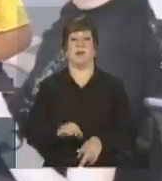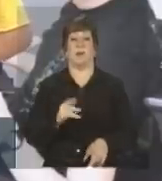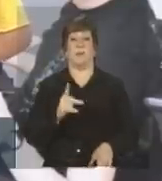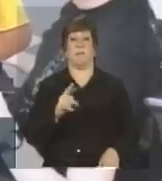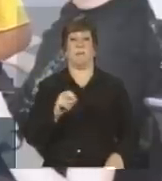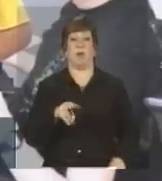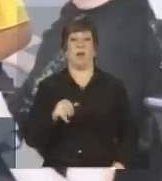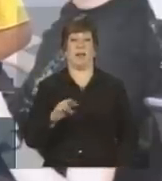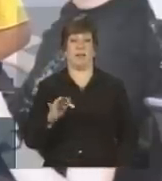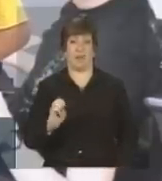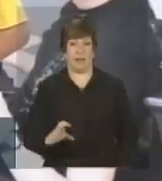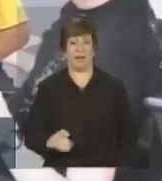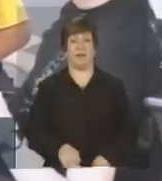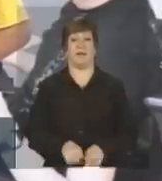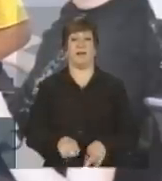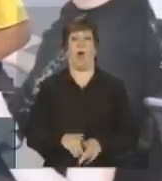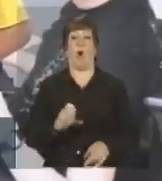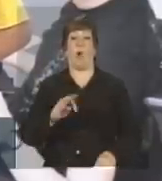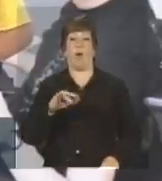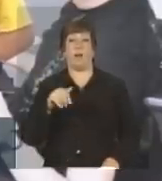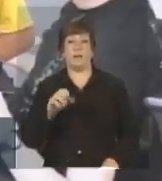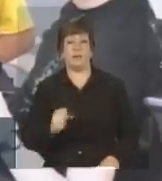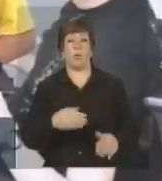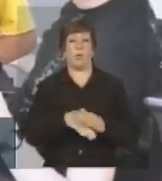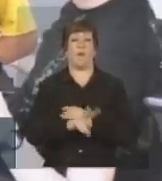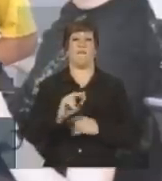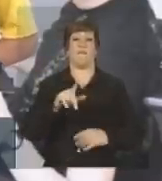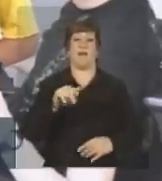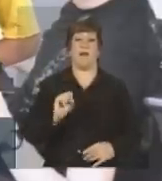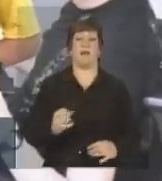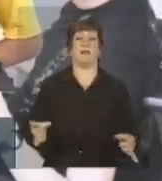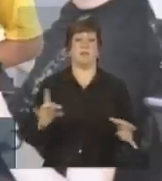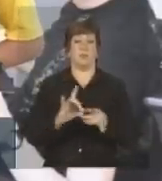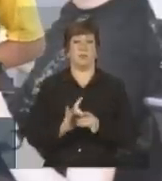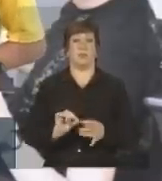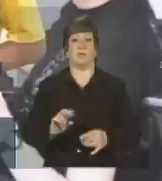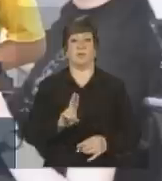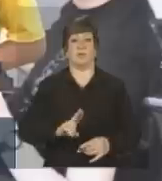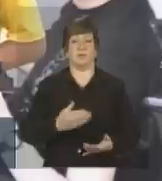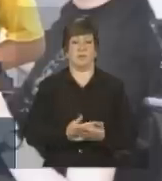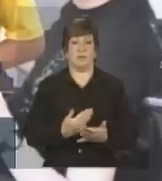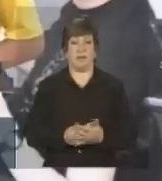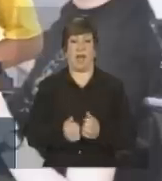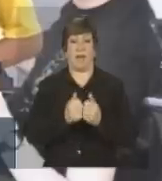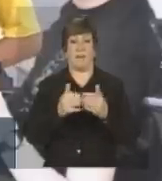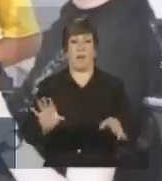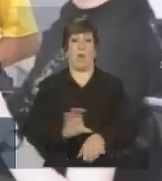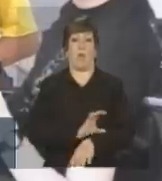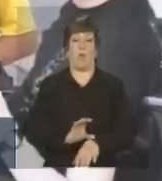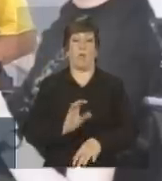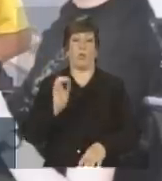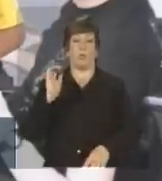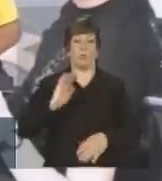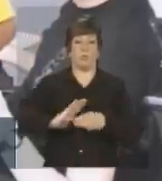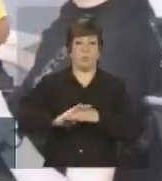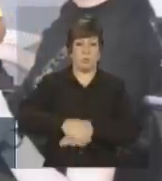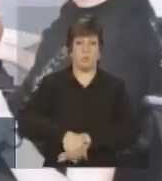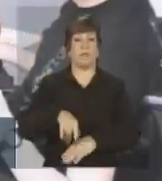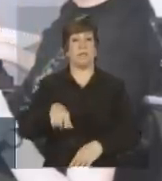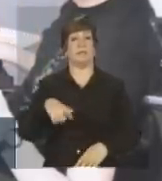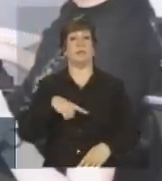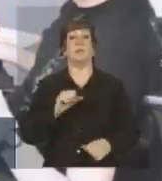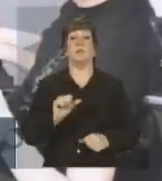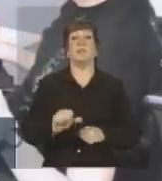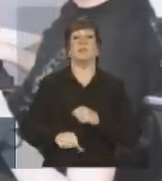Pronatec, o processo de cotas, reservas de vagas, interiorização das universidades, abertura de cursos noturnos, tem mudado o perfil do